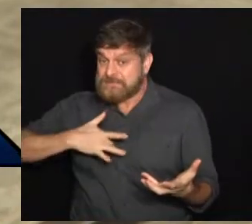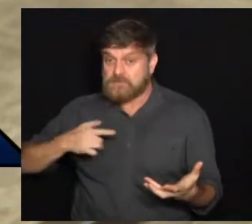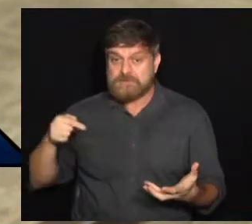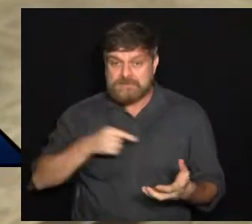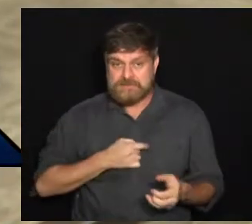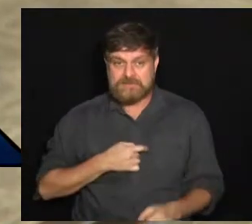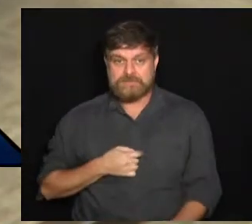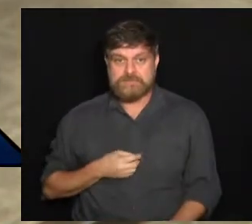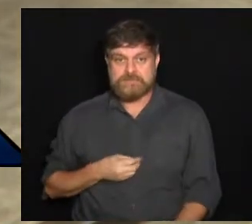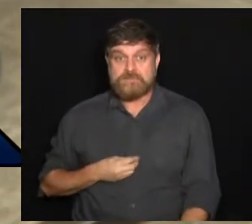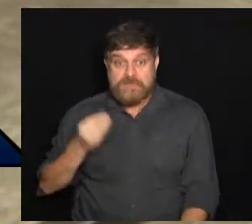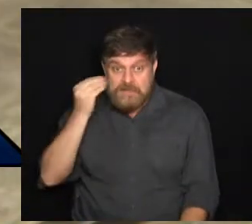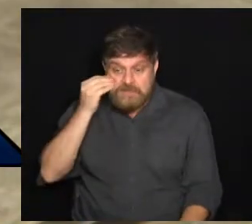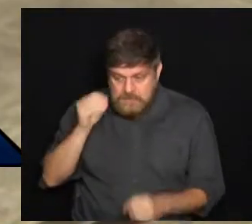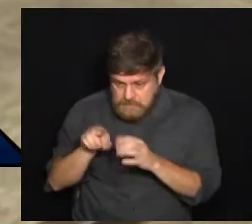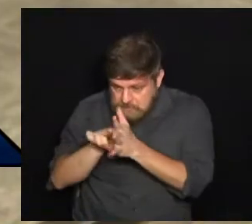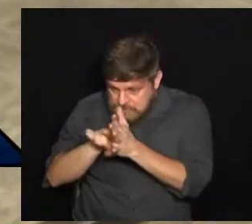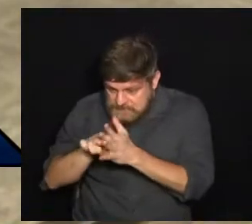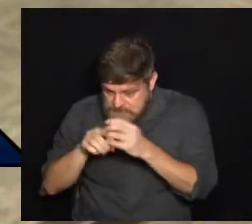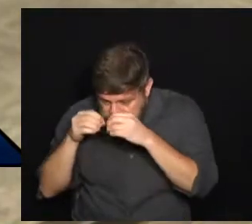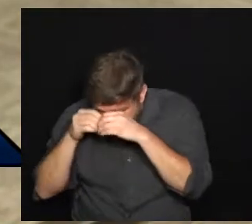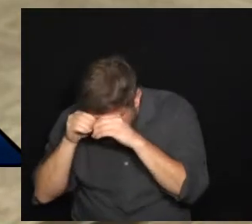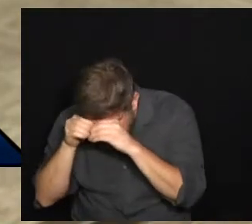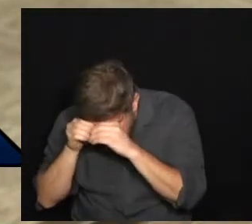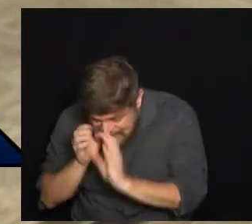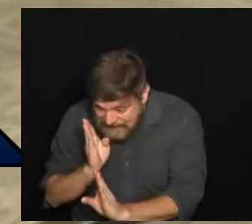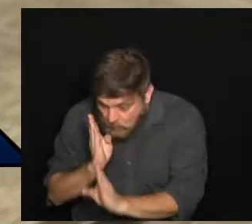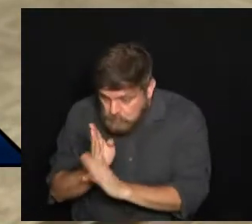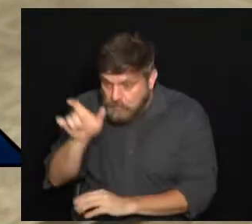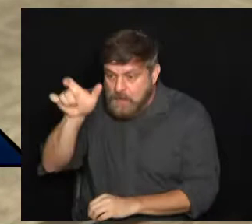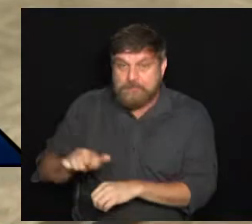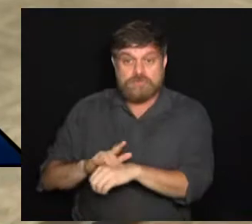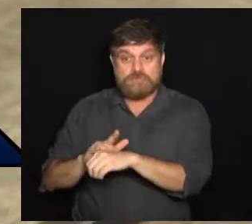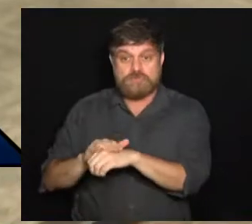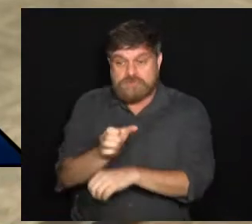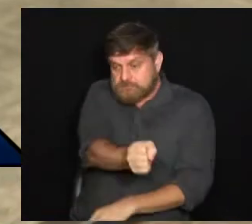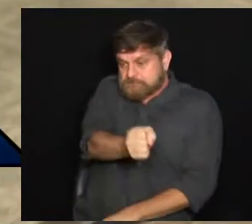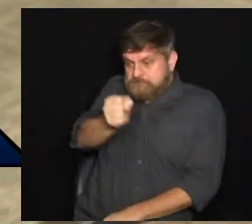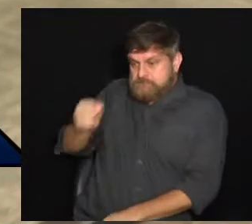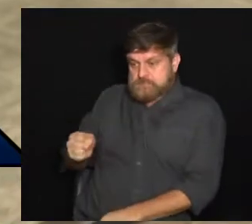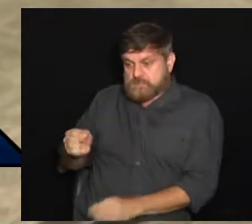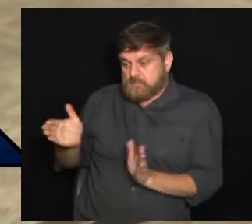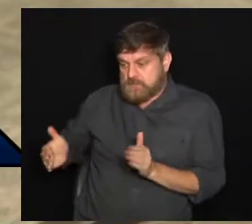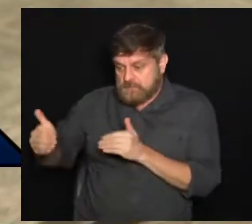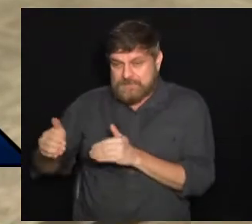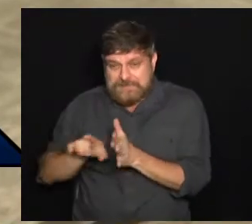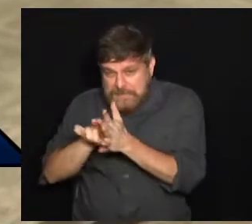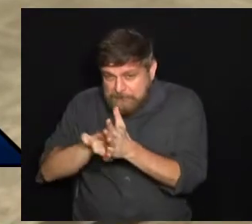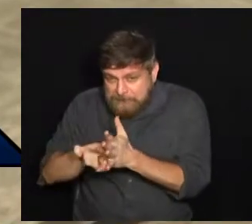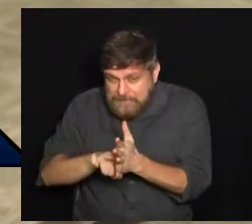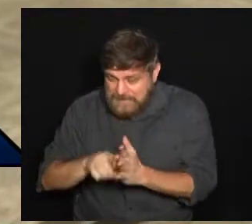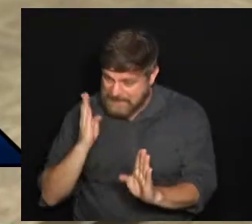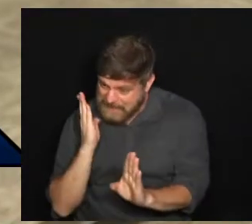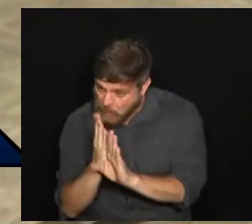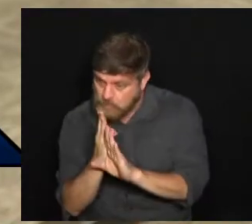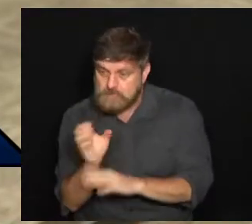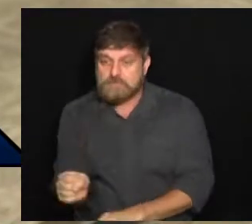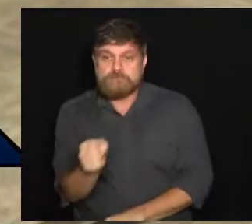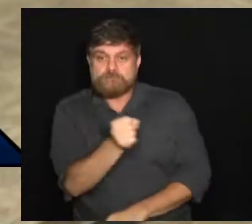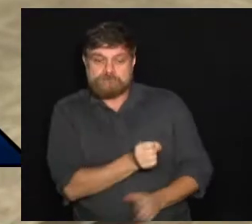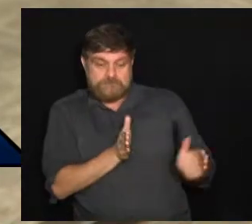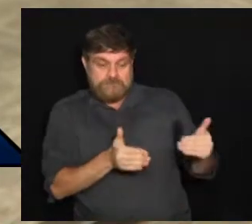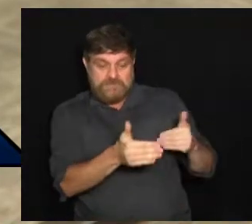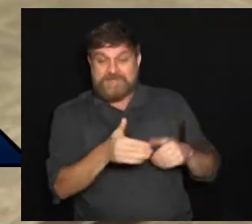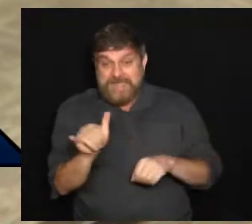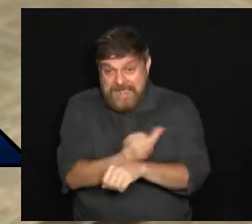teste, teste, teste, encontrou o doente, isole o doente, teste, teste, teste, encontrou, isole. Esse é o